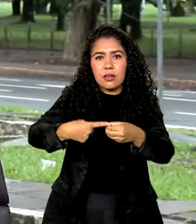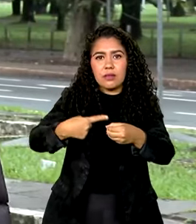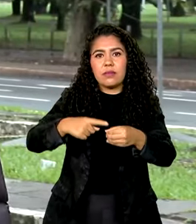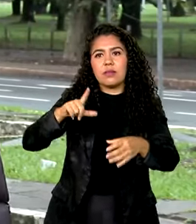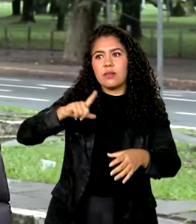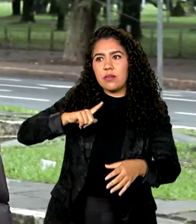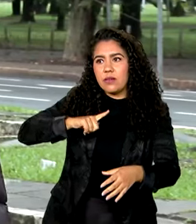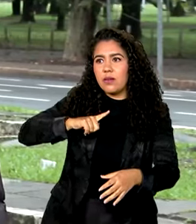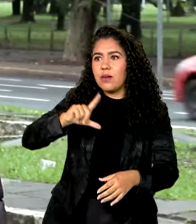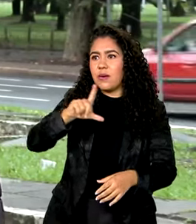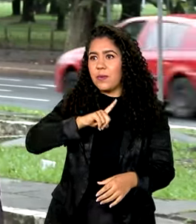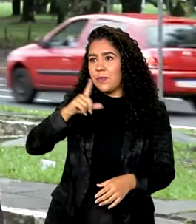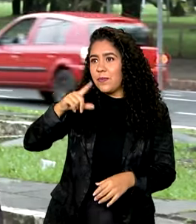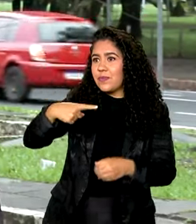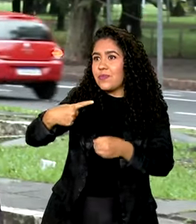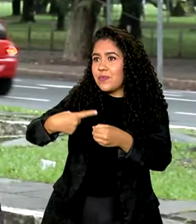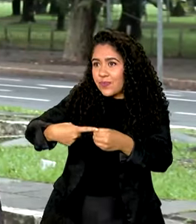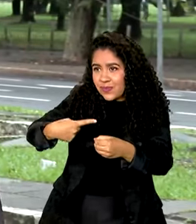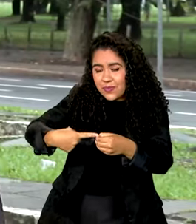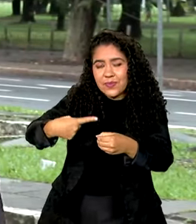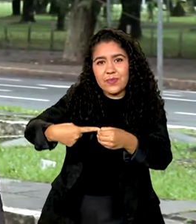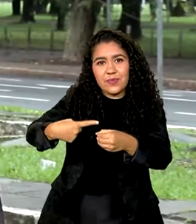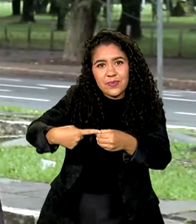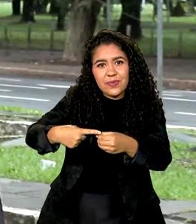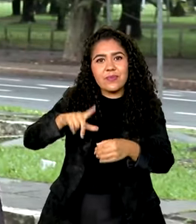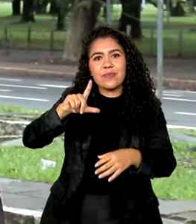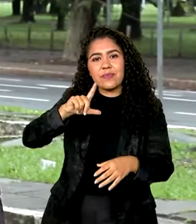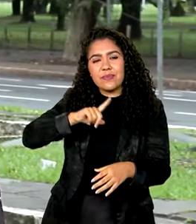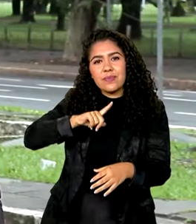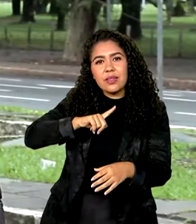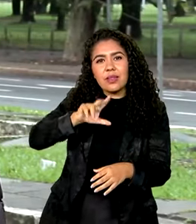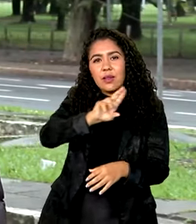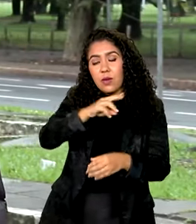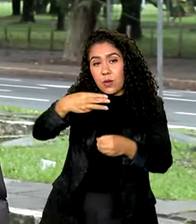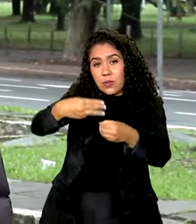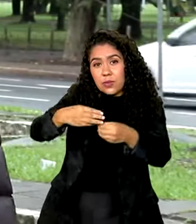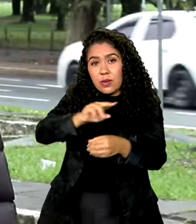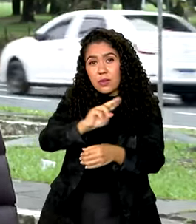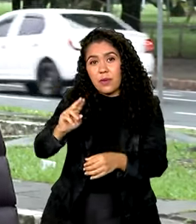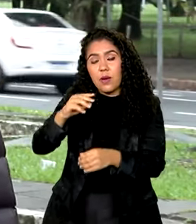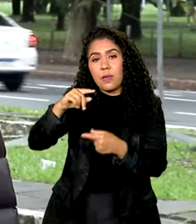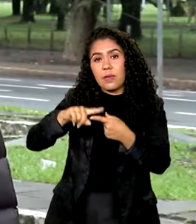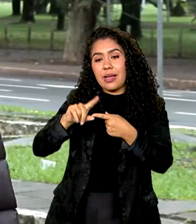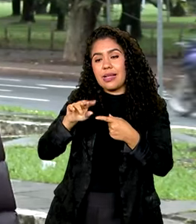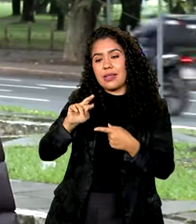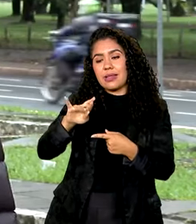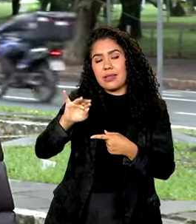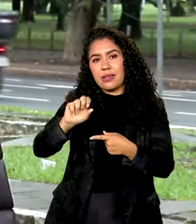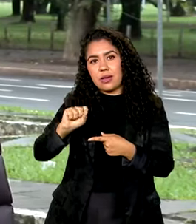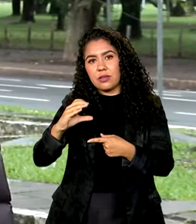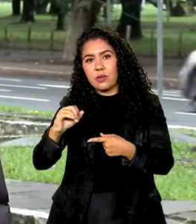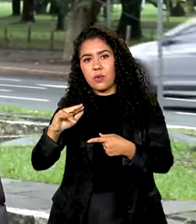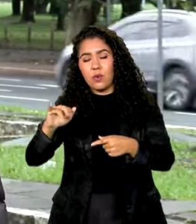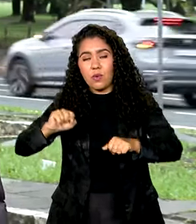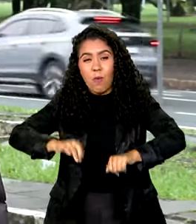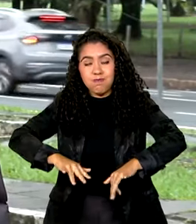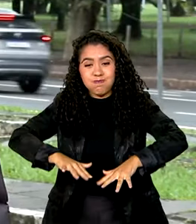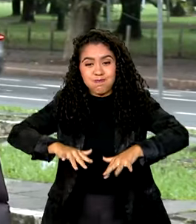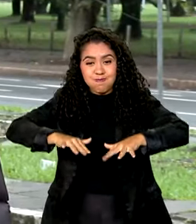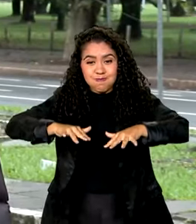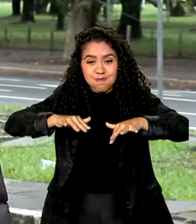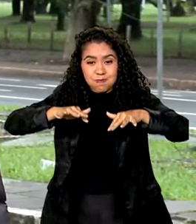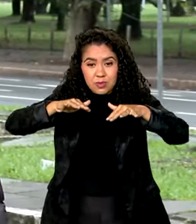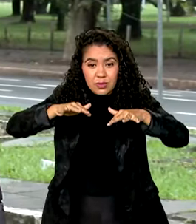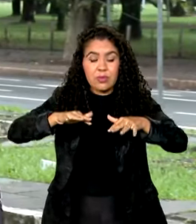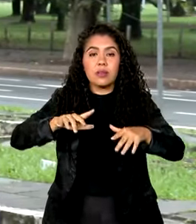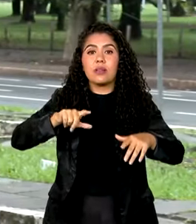estado. Os municípios de Três Coroas, Paropé e Igrejinha tiveram novas inundações. Isso também